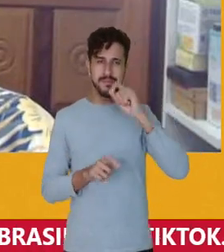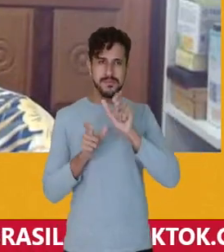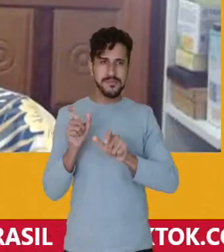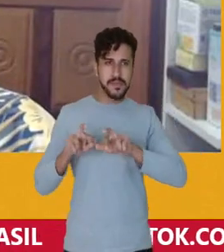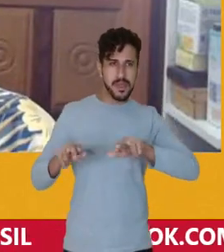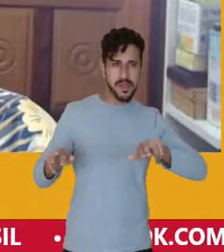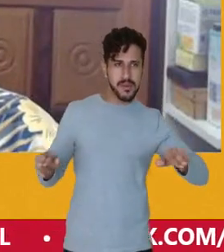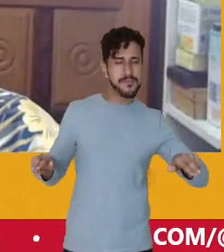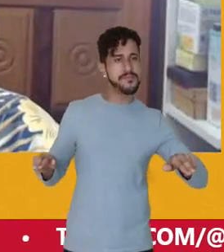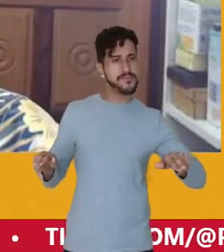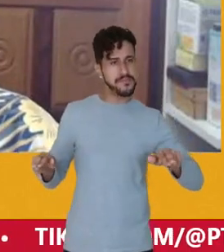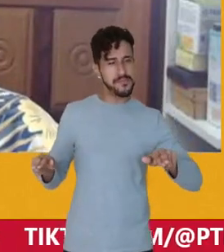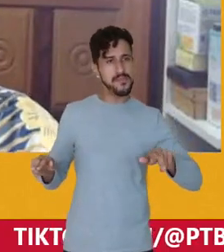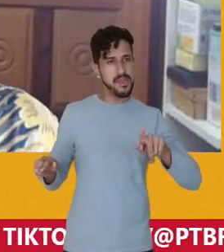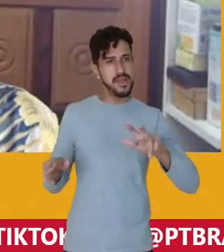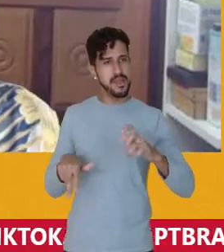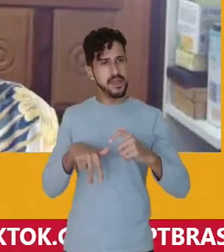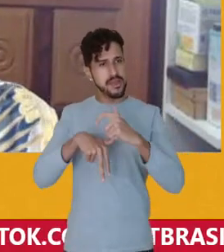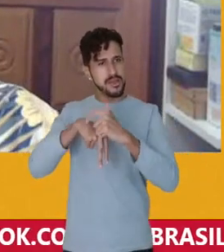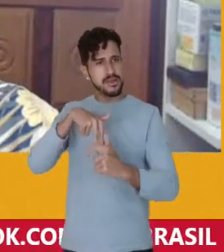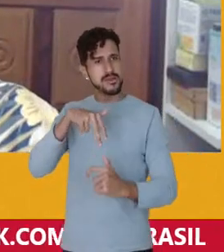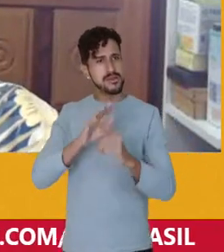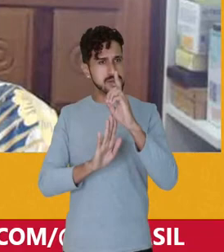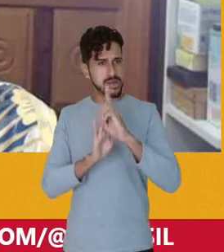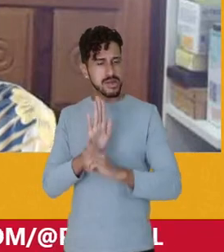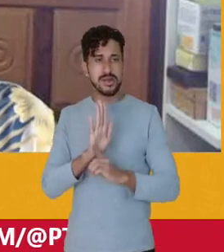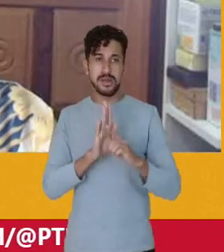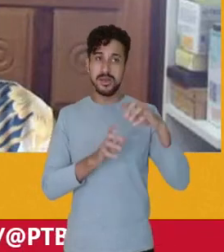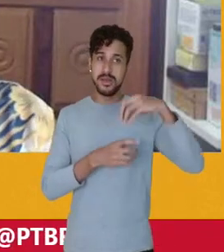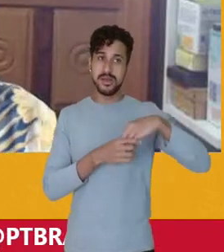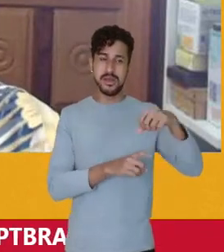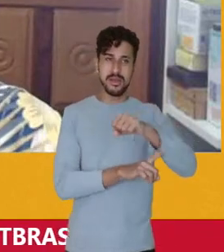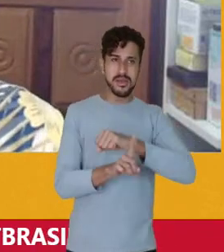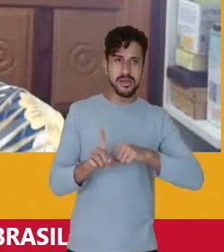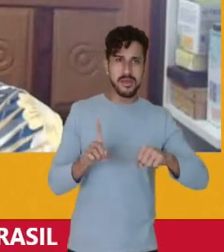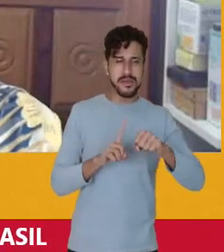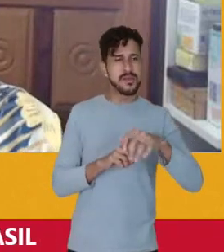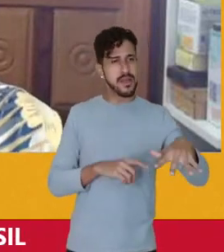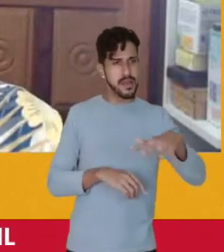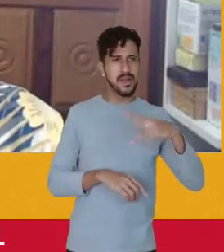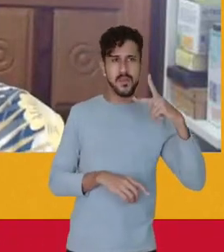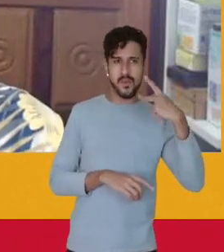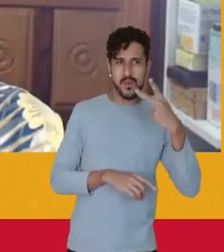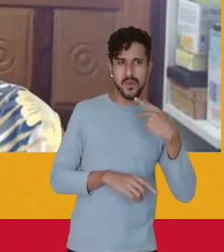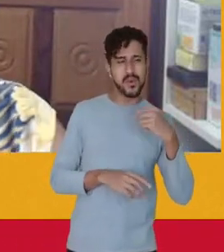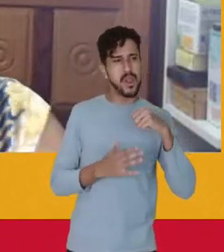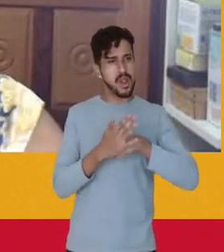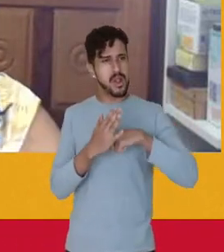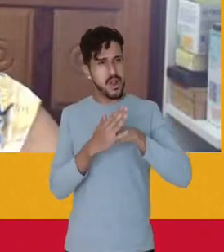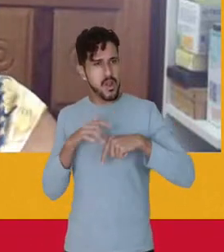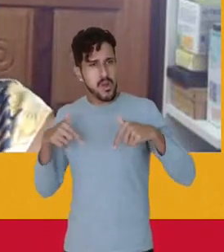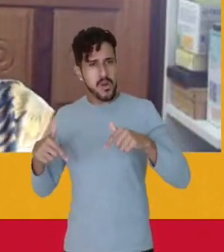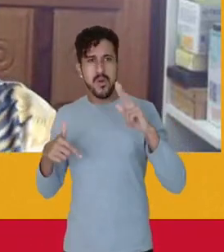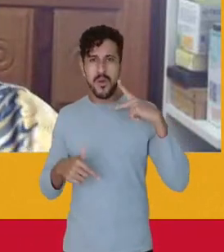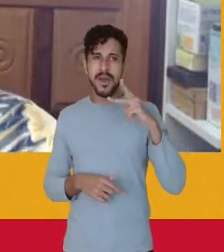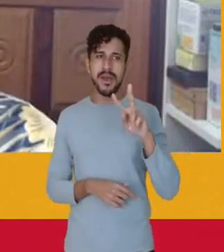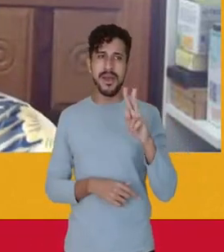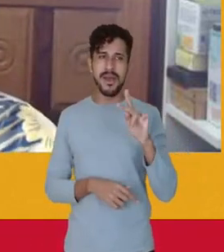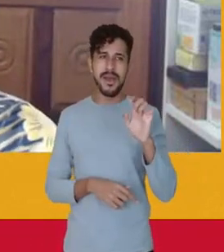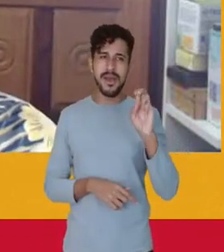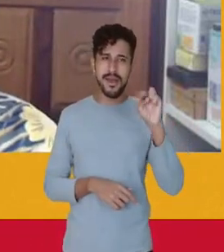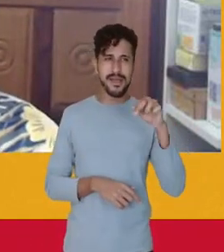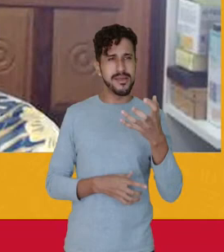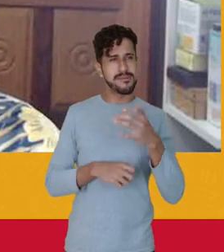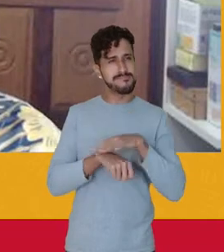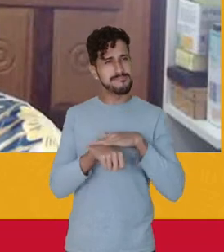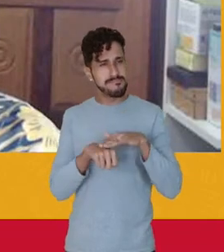das crianças negras como sujeitos de direitos na sociedade, no campo da política, na luta política, Ellen, eu queria conversar